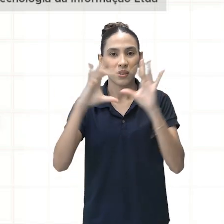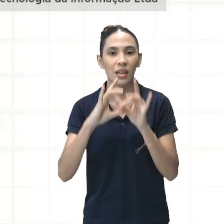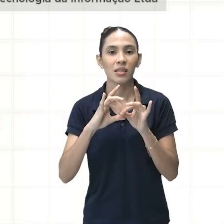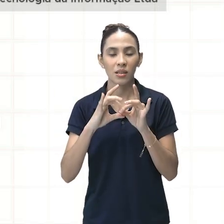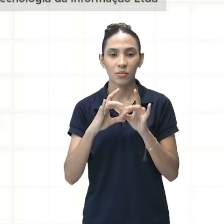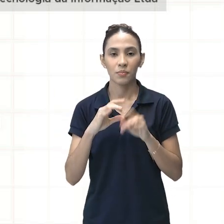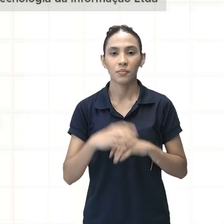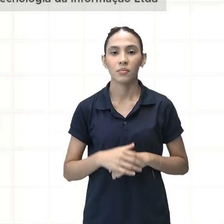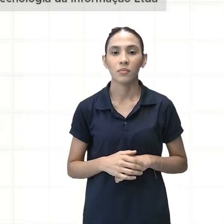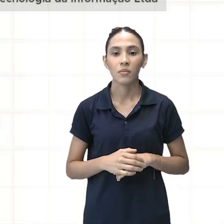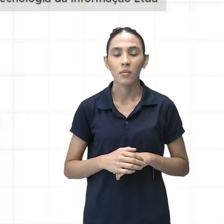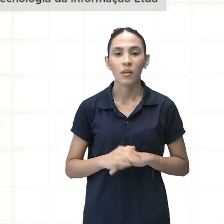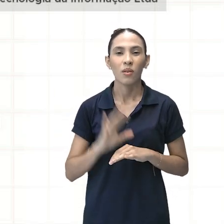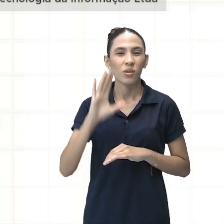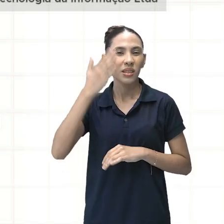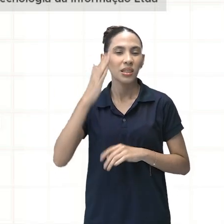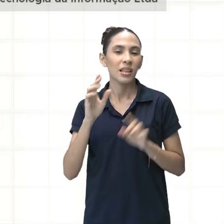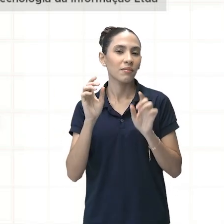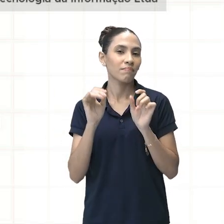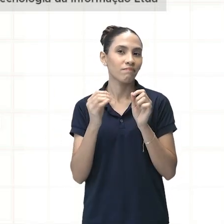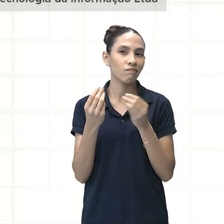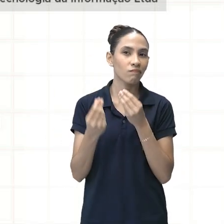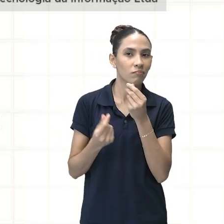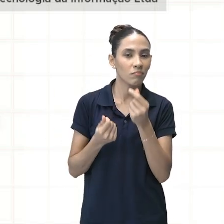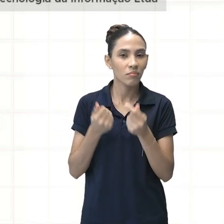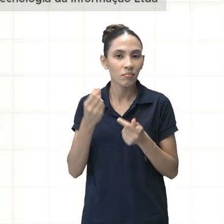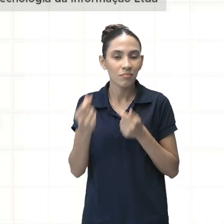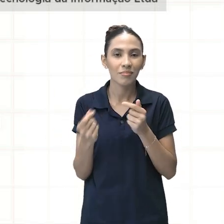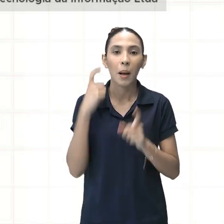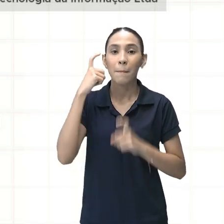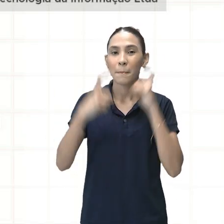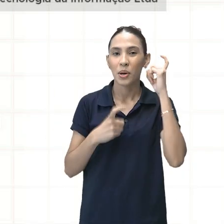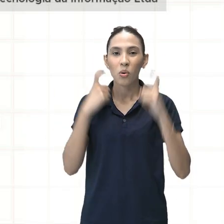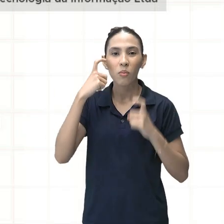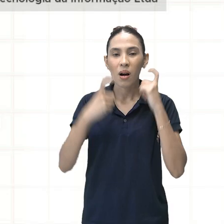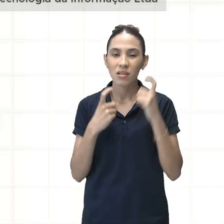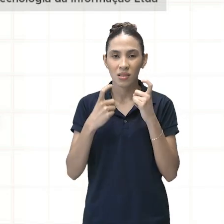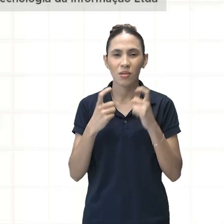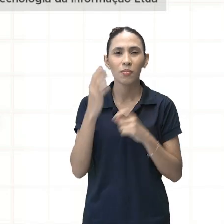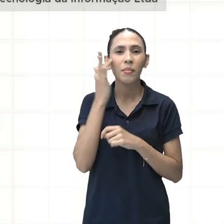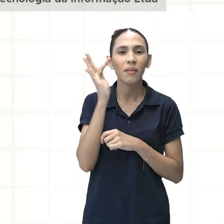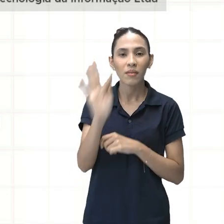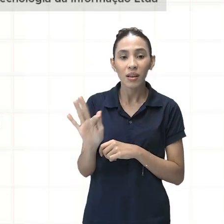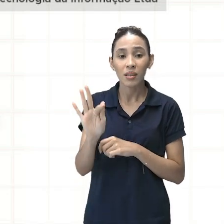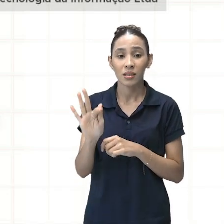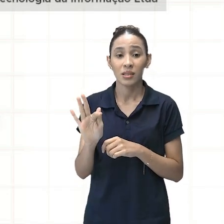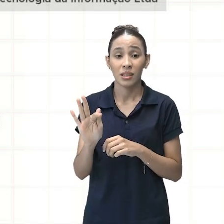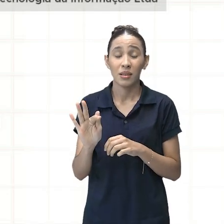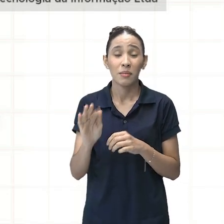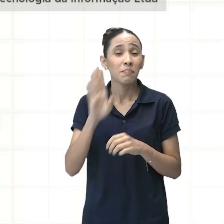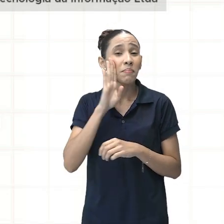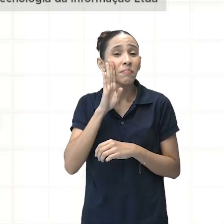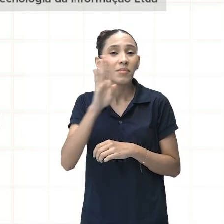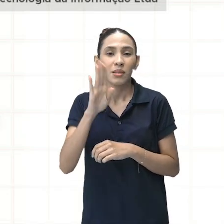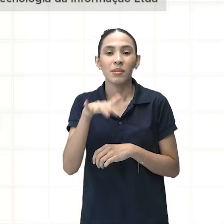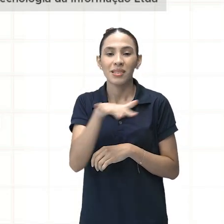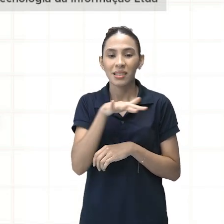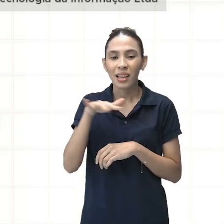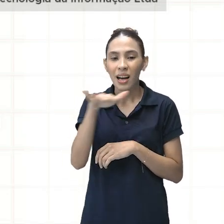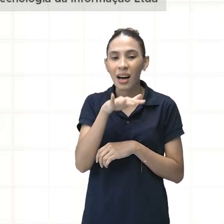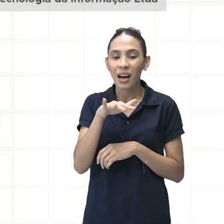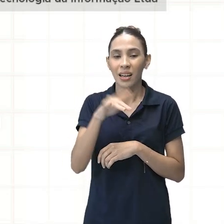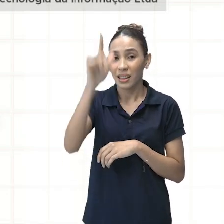unificação acabava lhe dando uma certa preocupação para a França, ainda mais na região